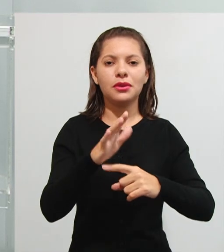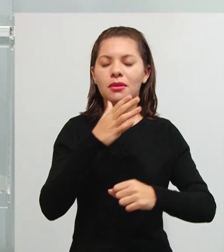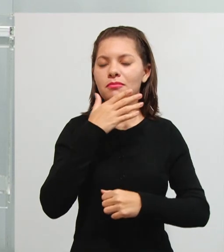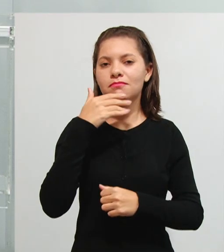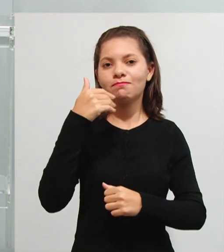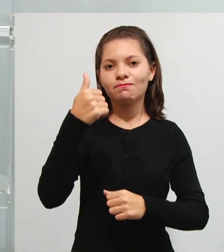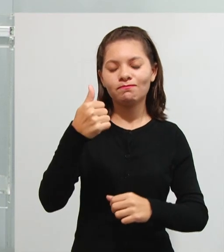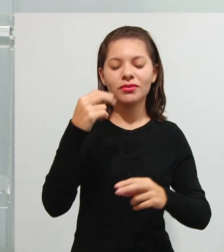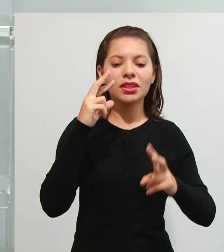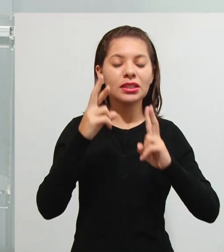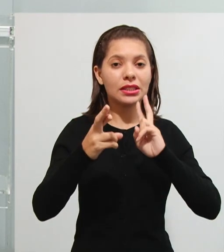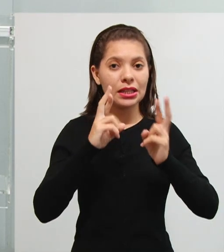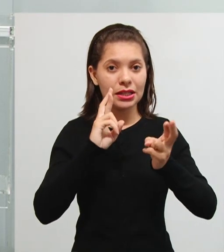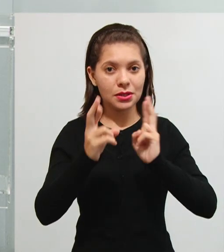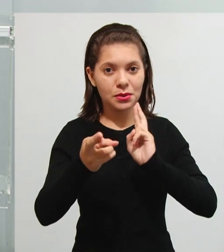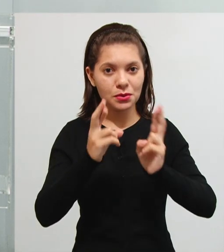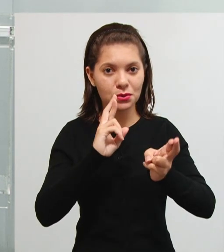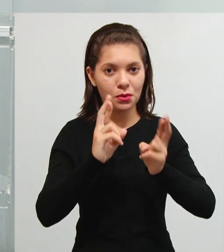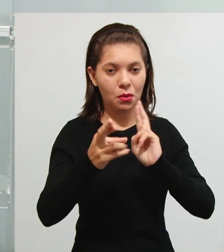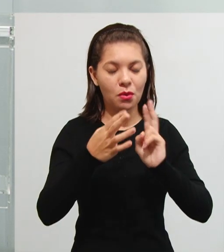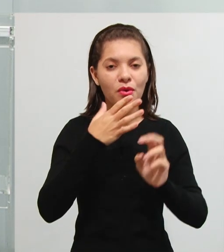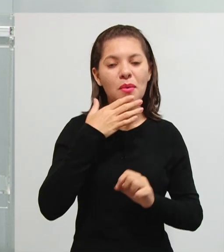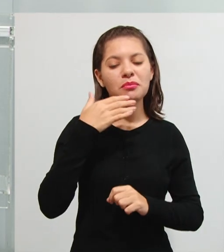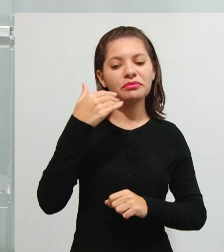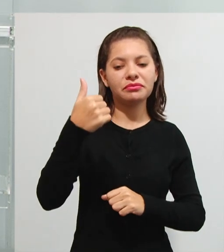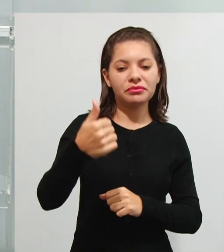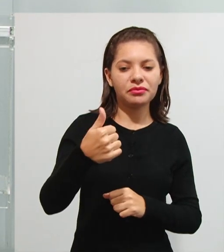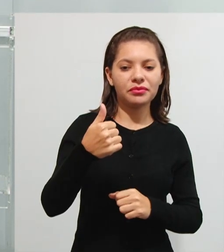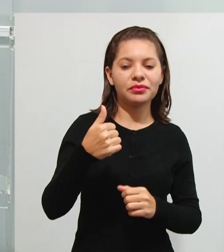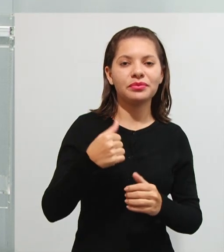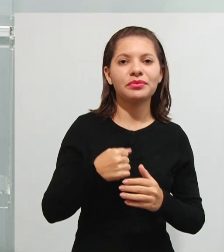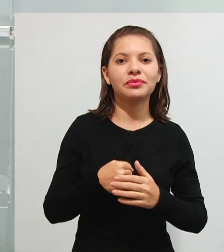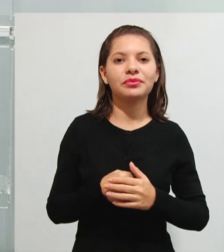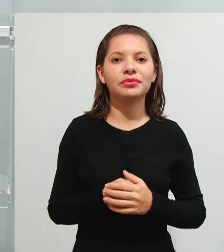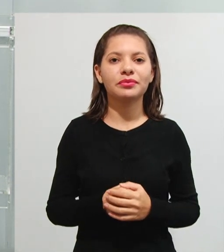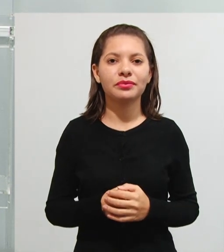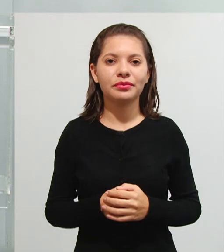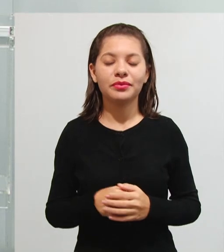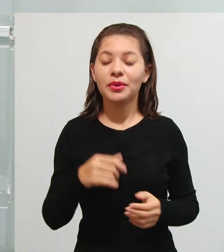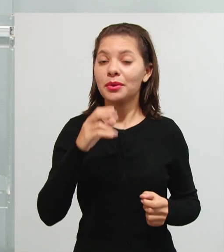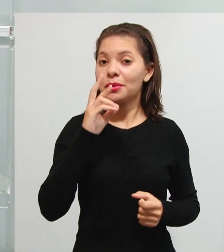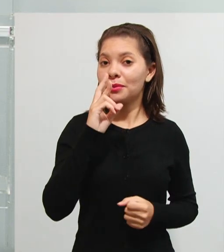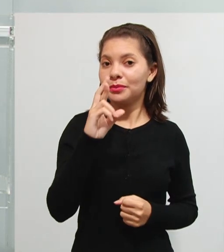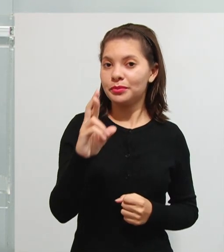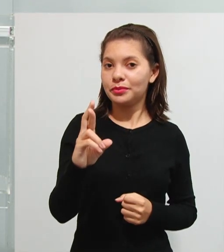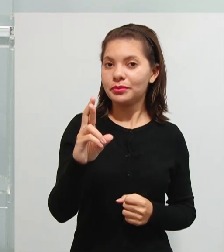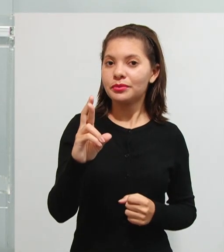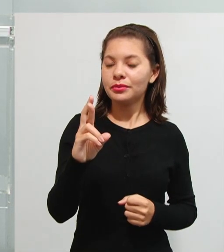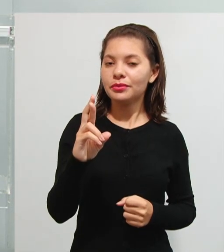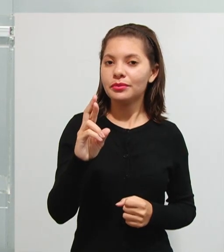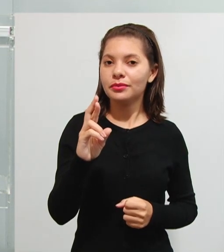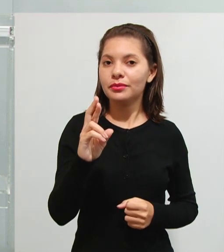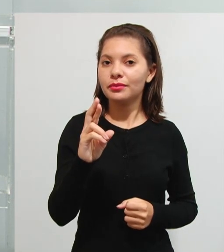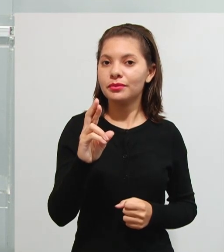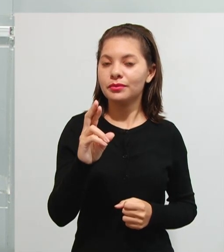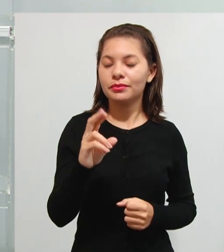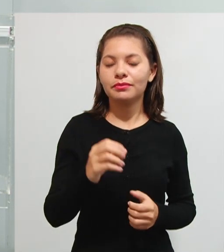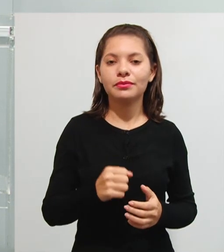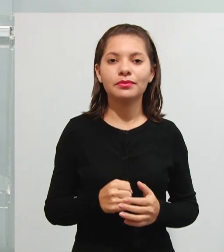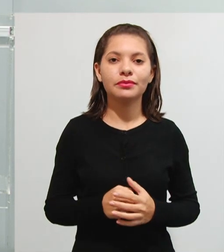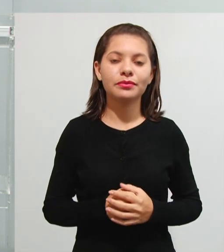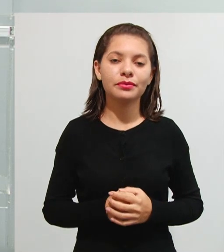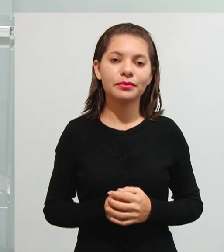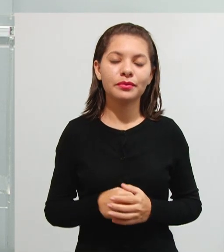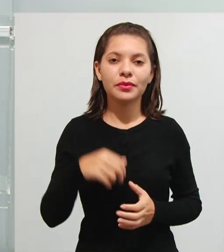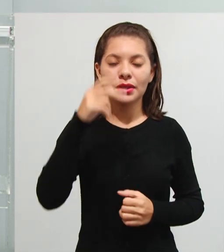as relações a melhorar o feedback a dar um retorno mais pontual e